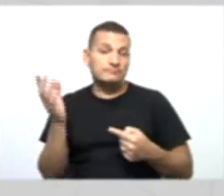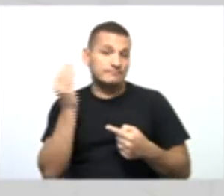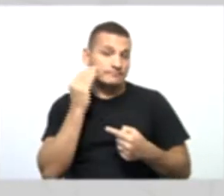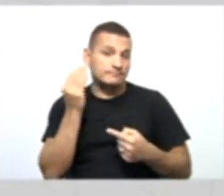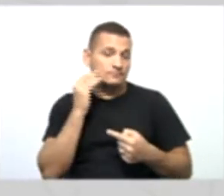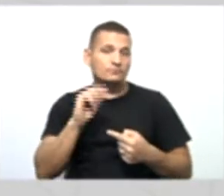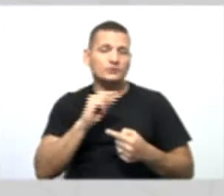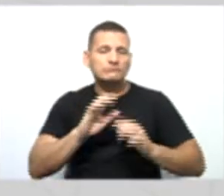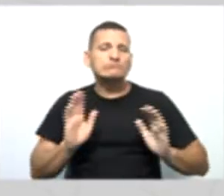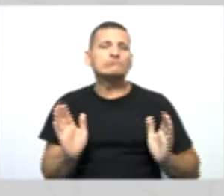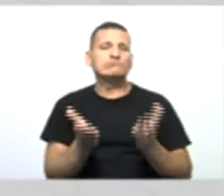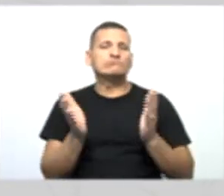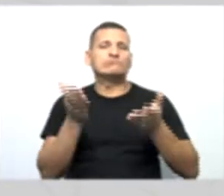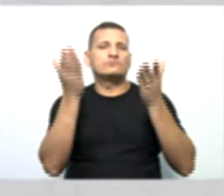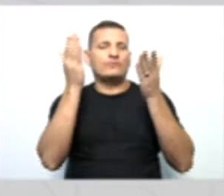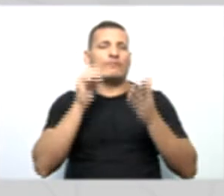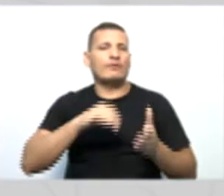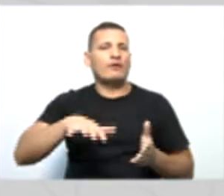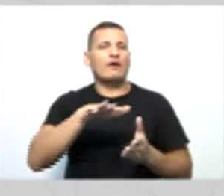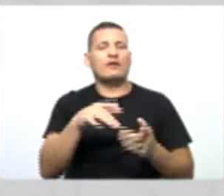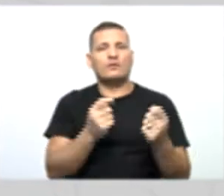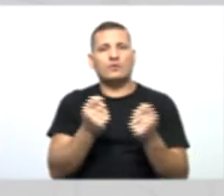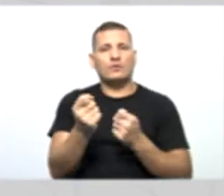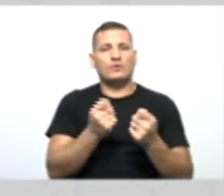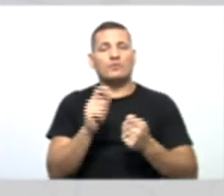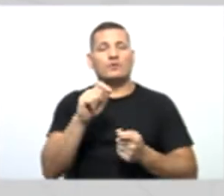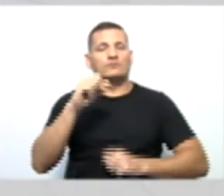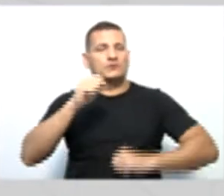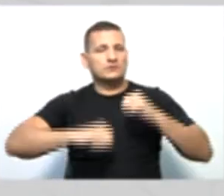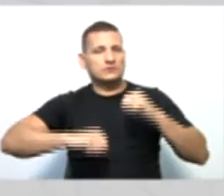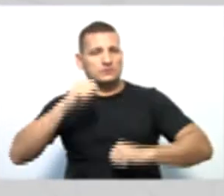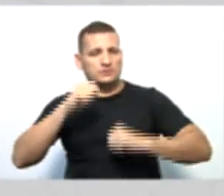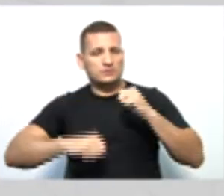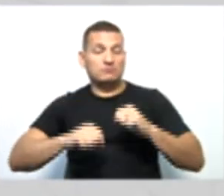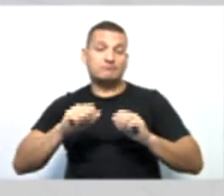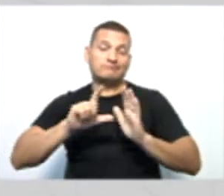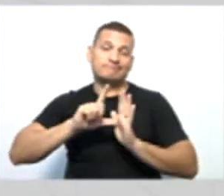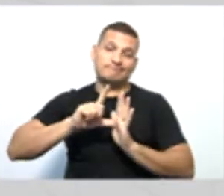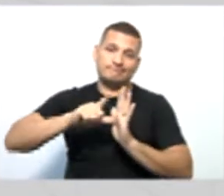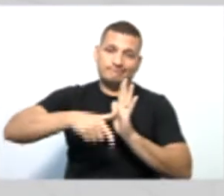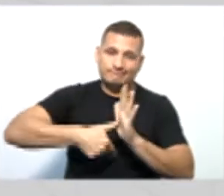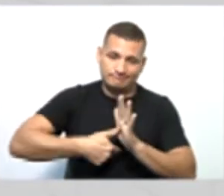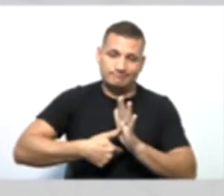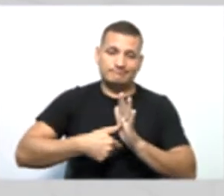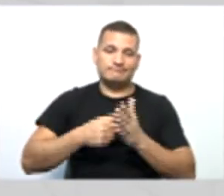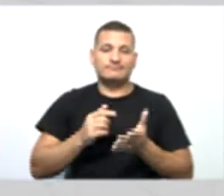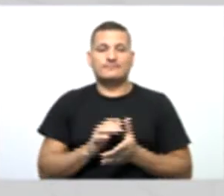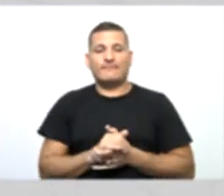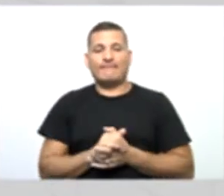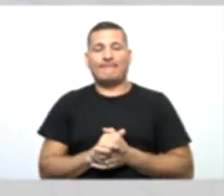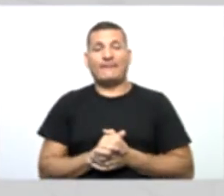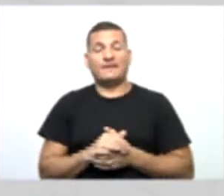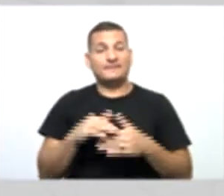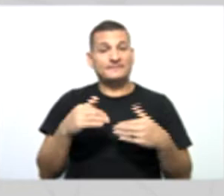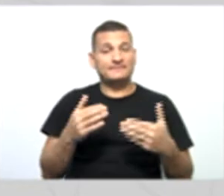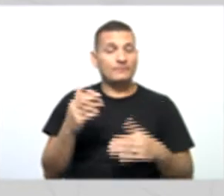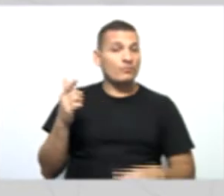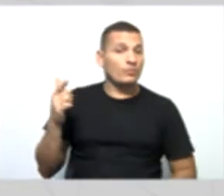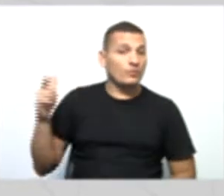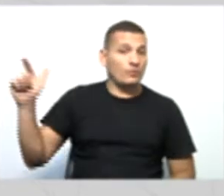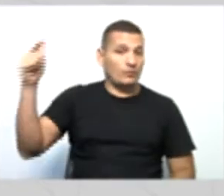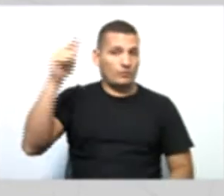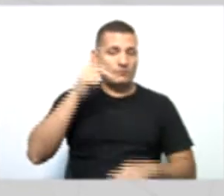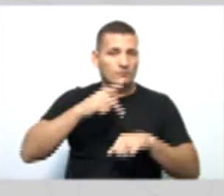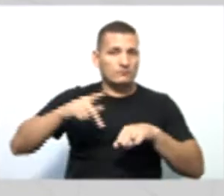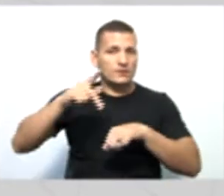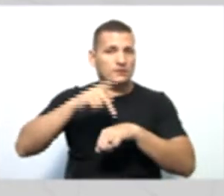alavancar o mercado por meio de um processo de industrialização tardia. Então, enquanto muitos outros países